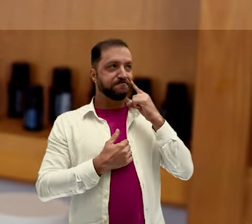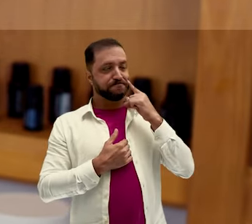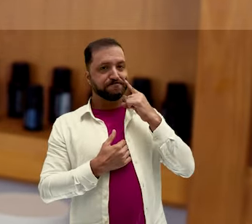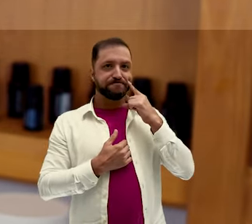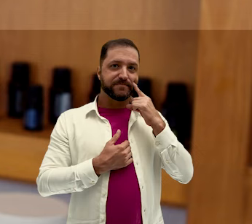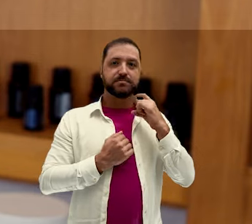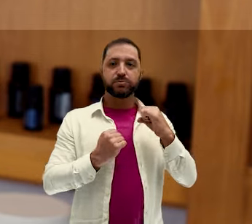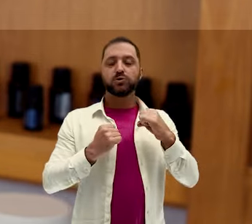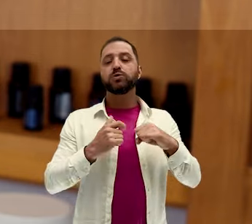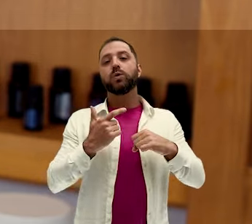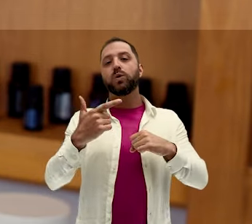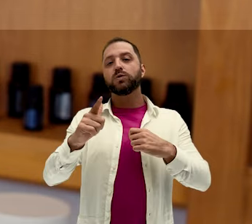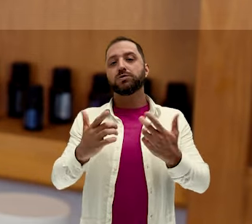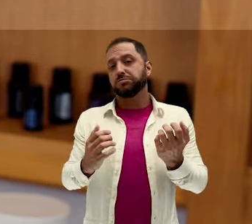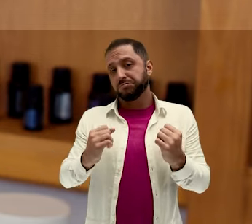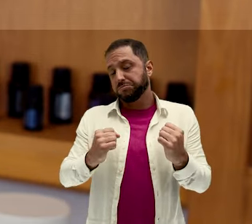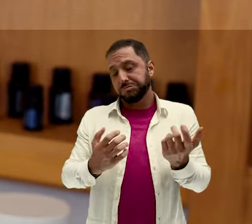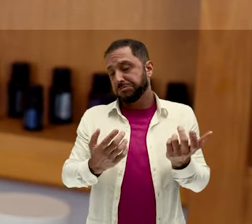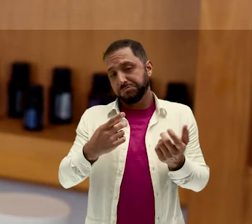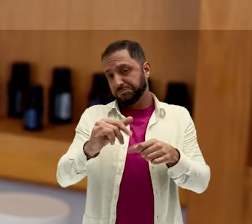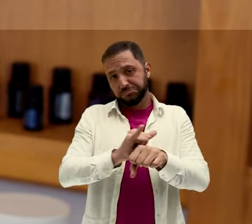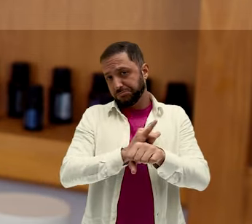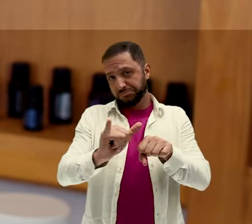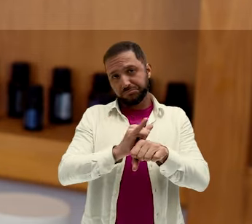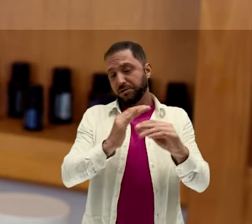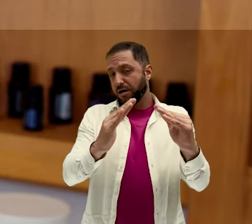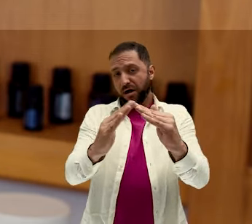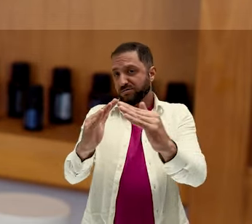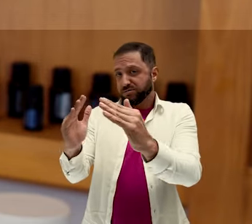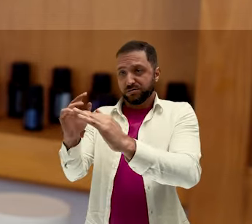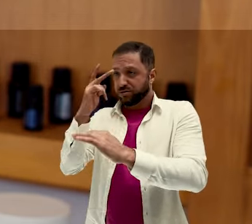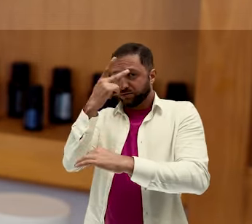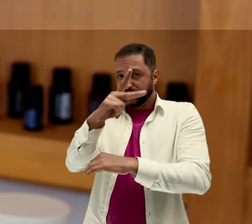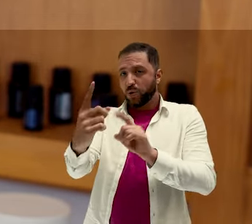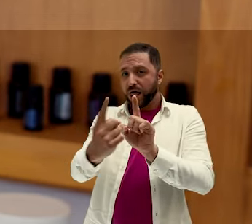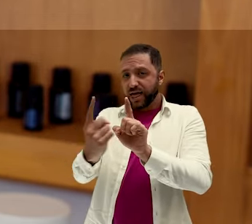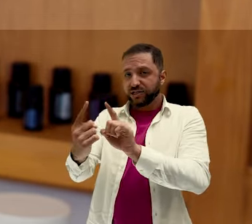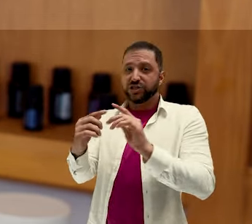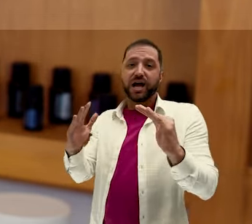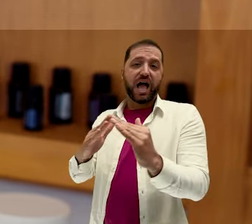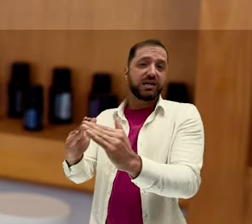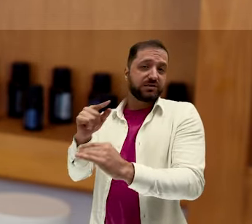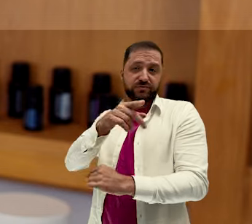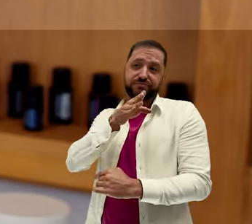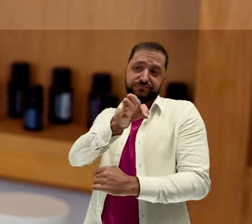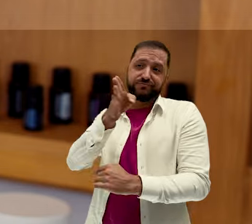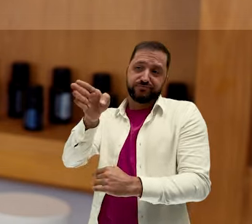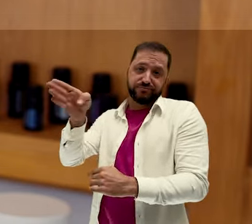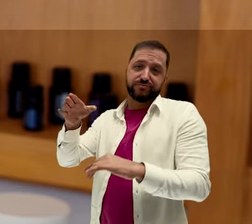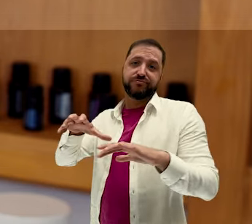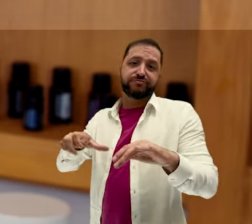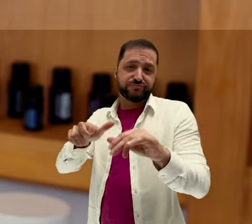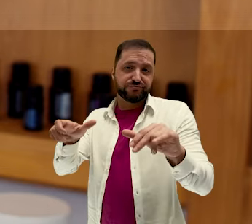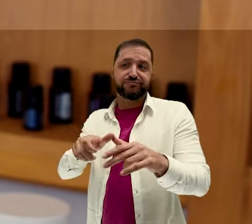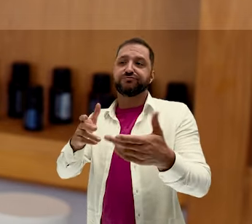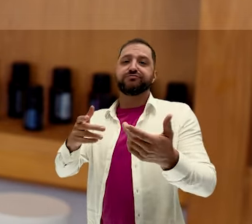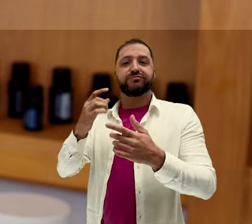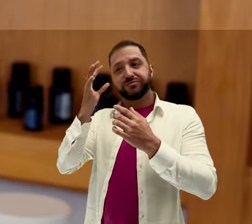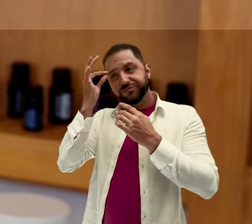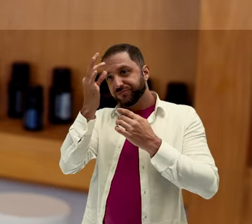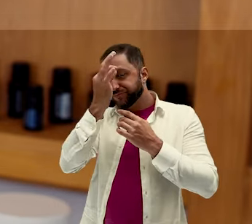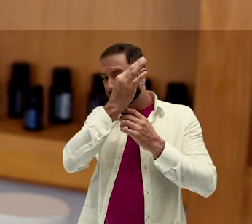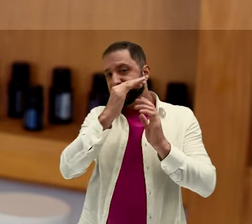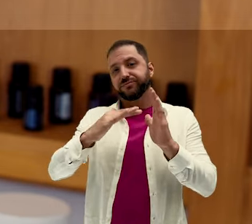pode atuar naquela parte, o que você pode fazer? Você pode trabalhar de home care, entendeu? Você vai até o